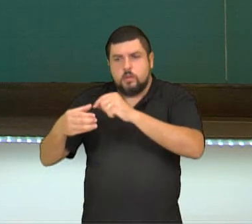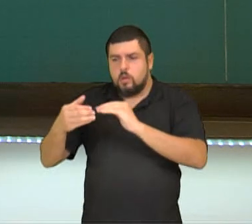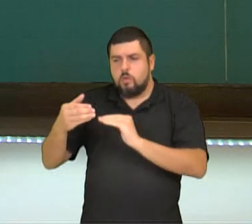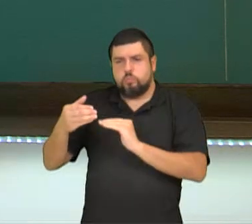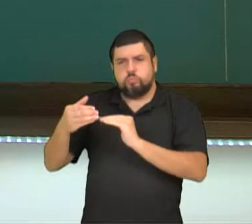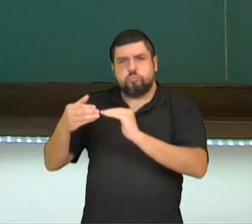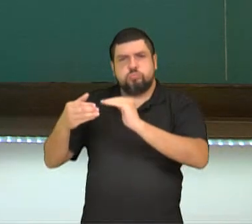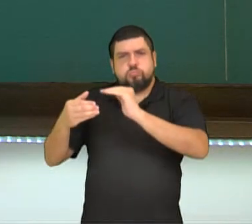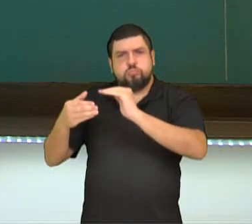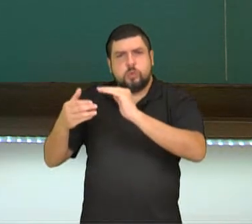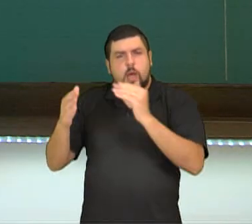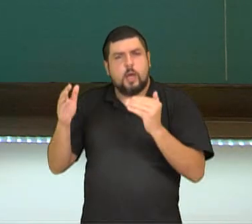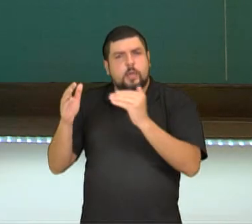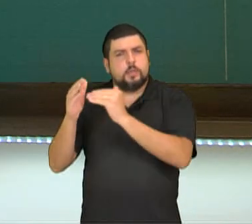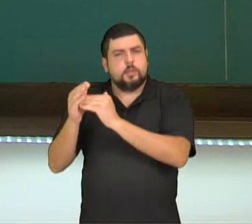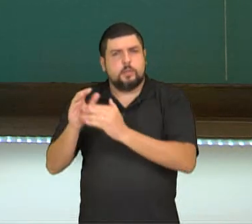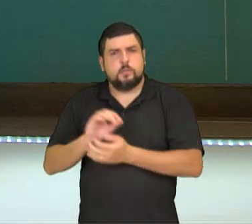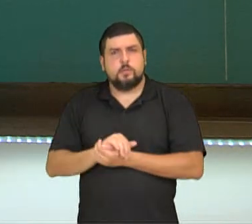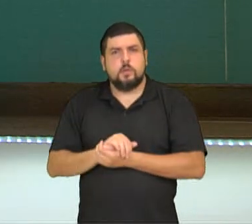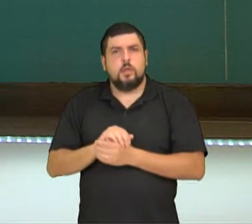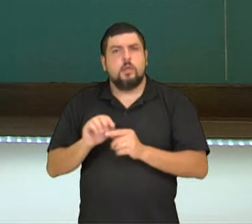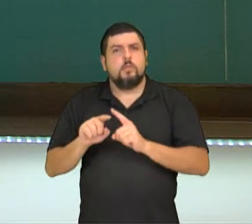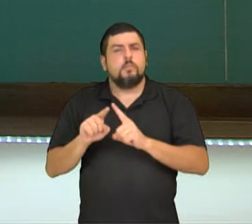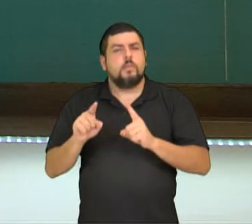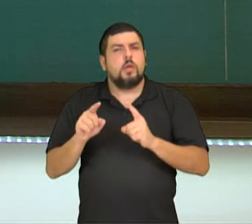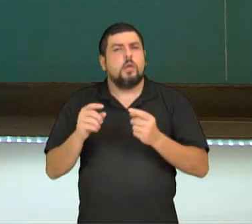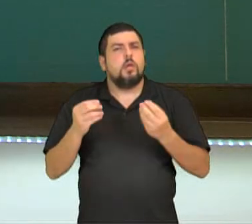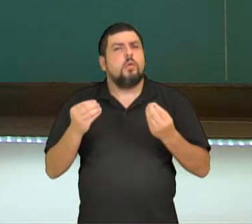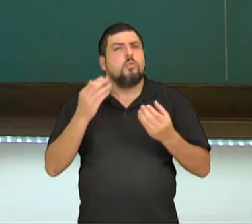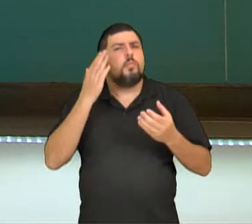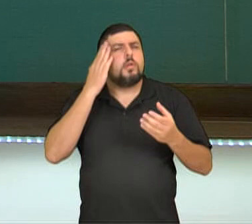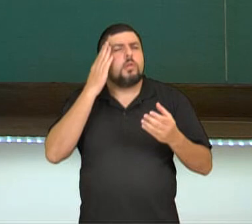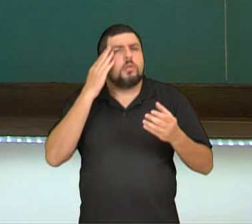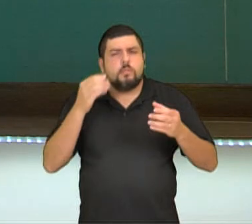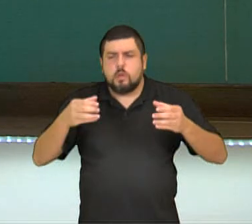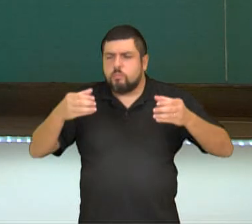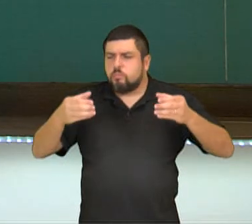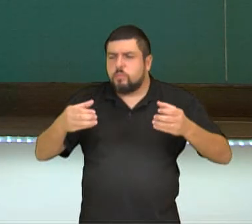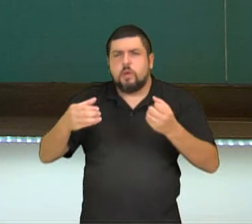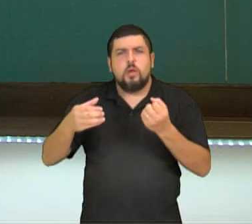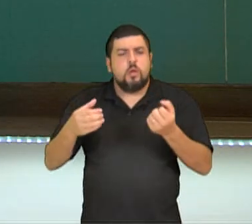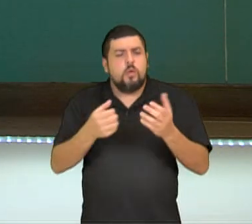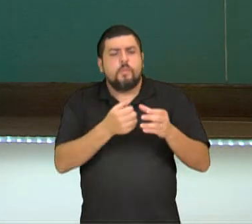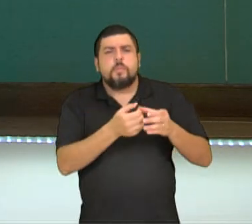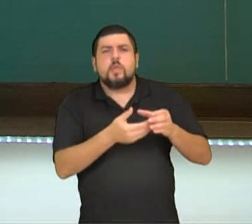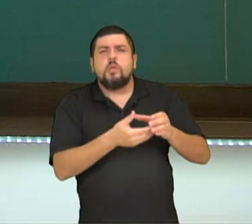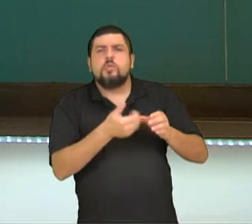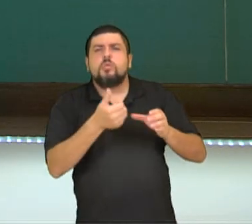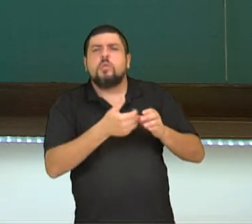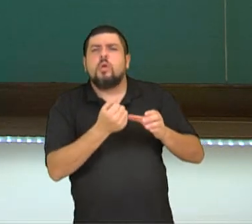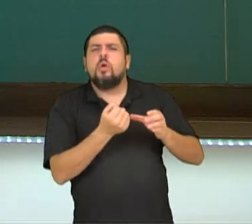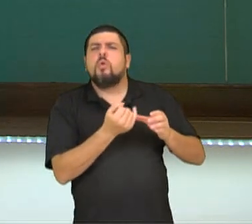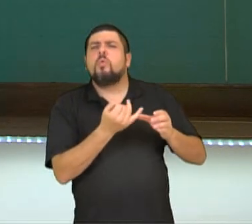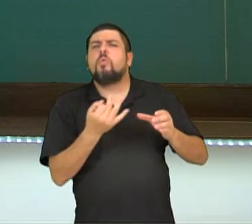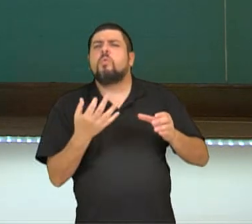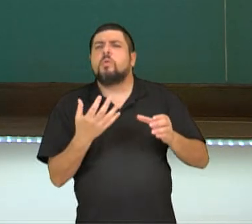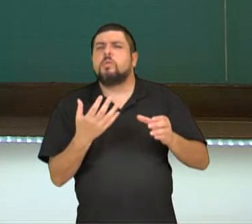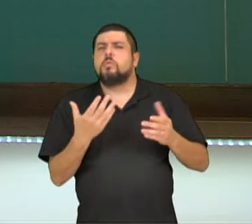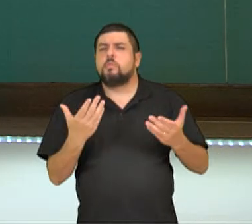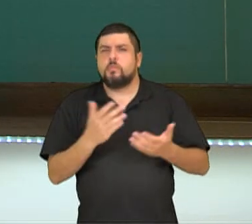que ele precisa de solução. Mas como que ele vai saber exatamente quanto ele tem que retirar do frasco da solução